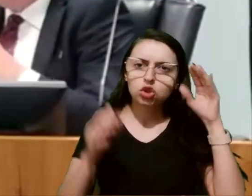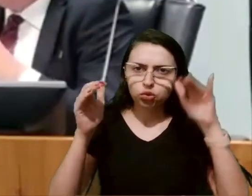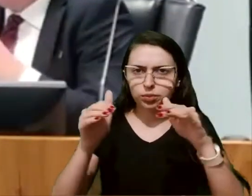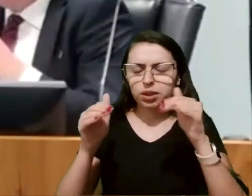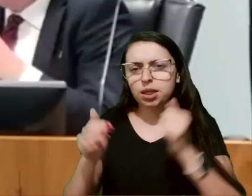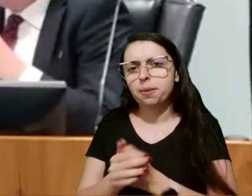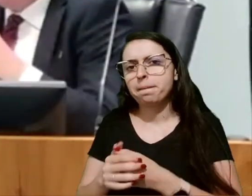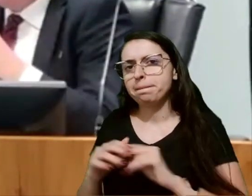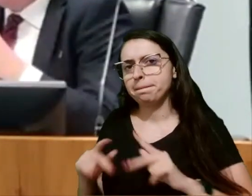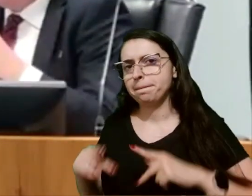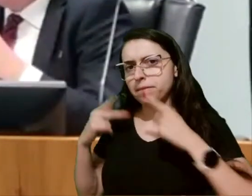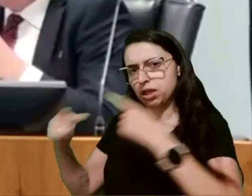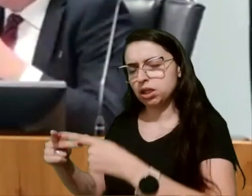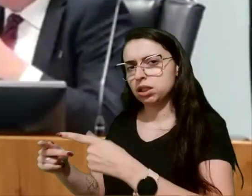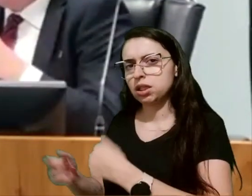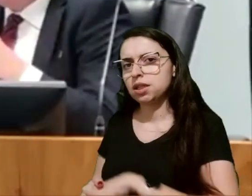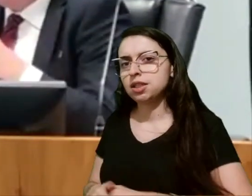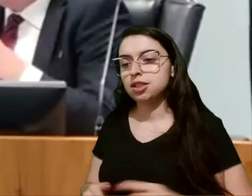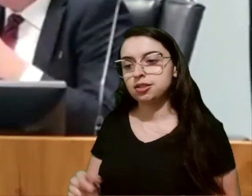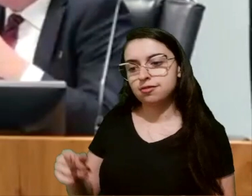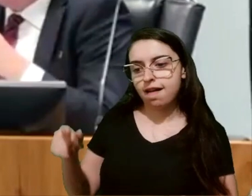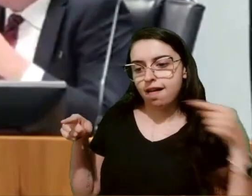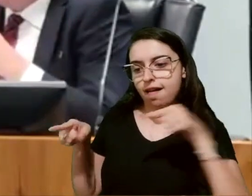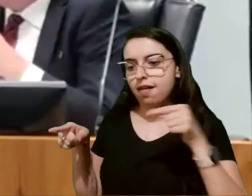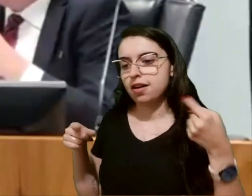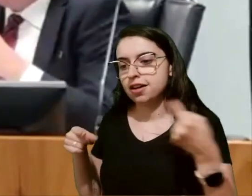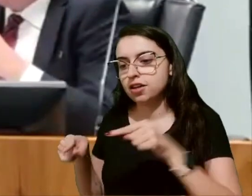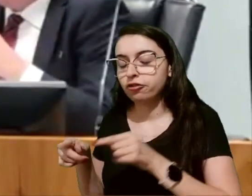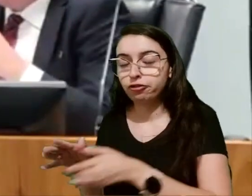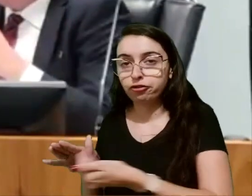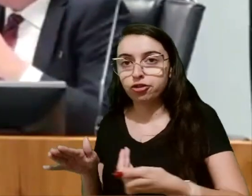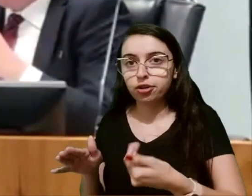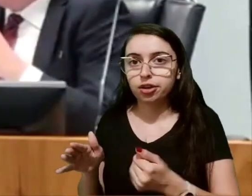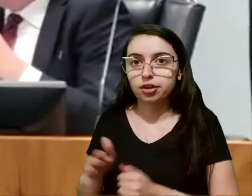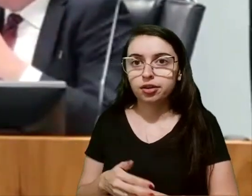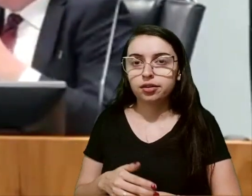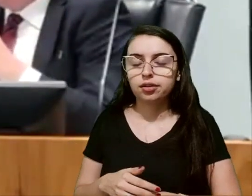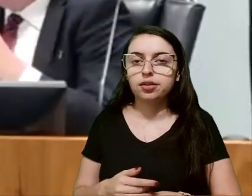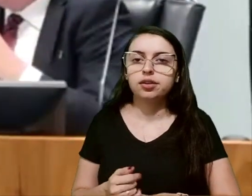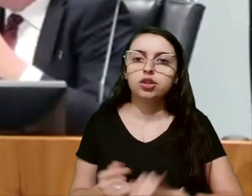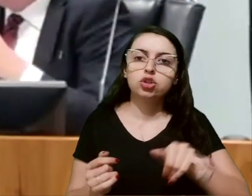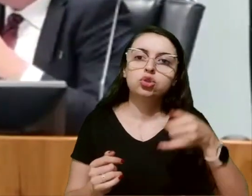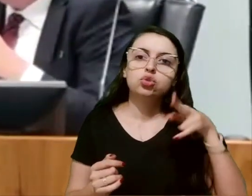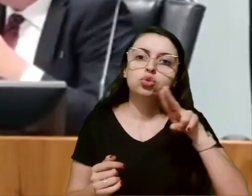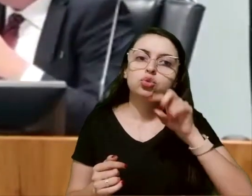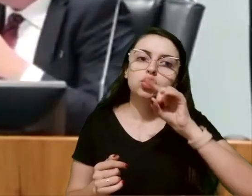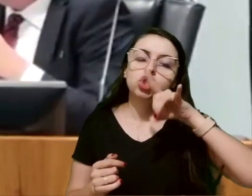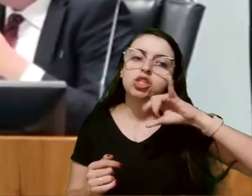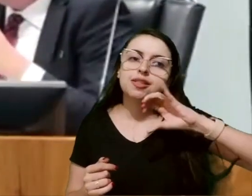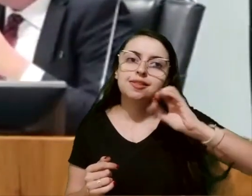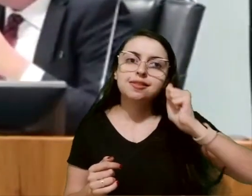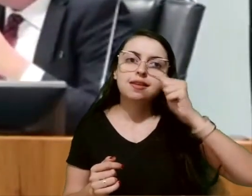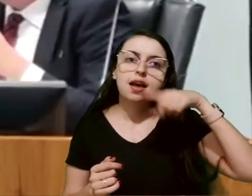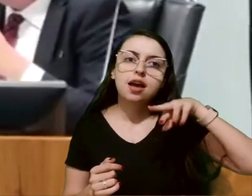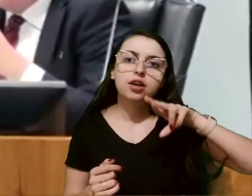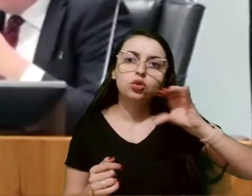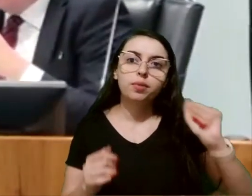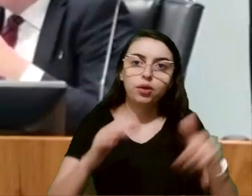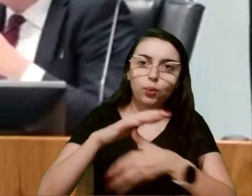se você concentra poder demais, você gera incentivos econômicos fora do judiciário para capturar. E isso é um